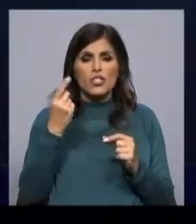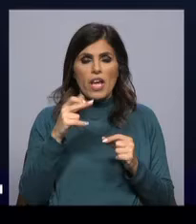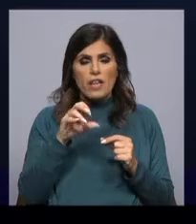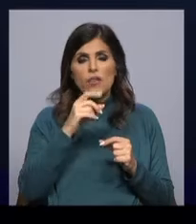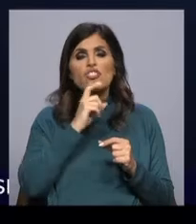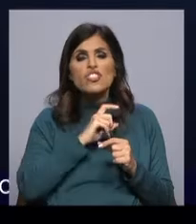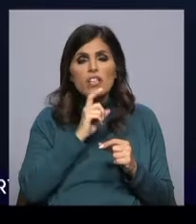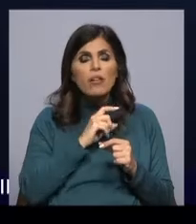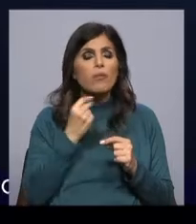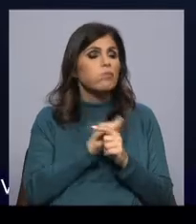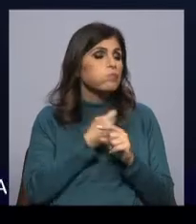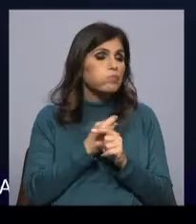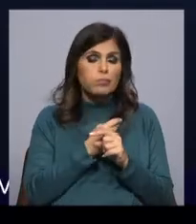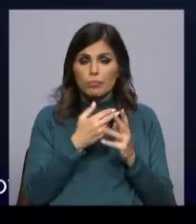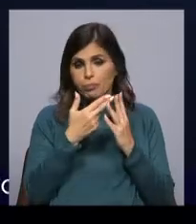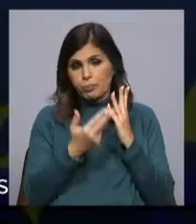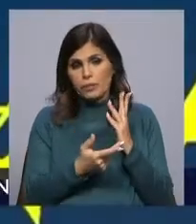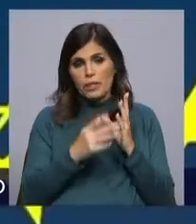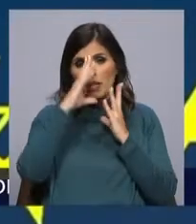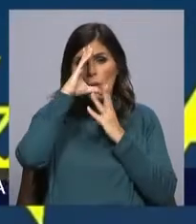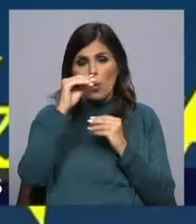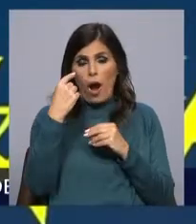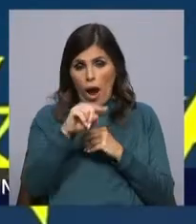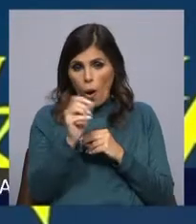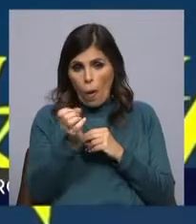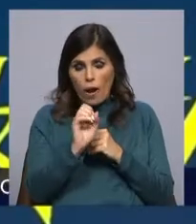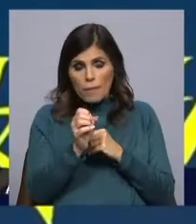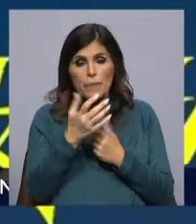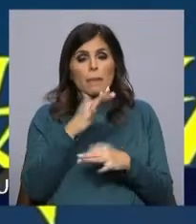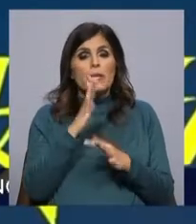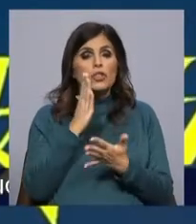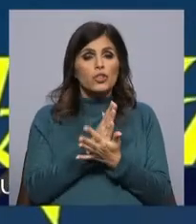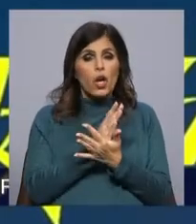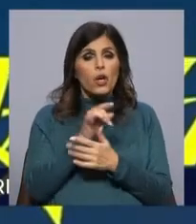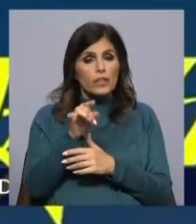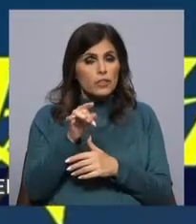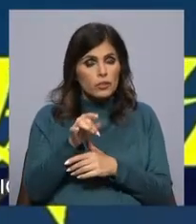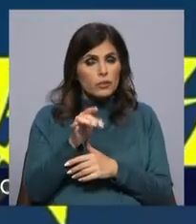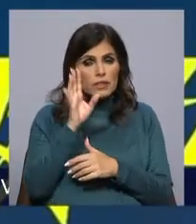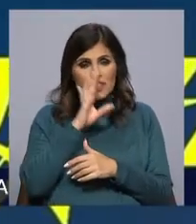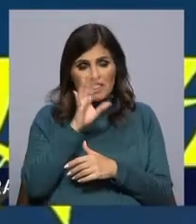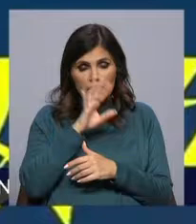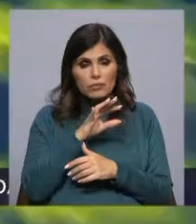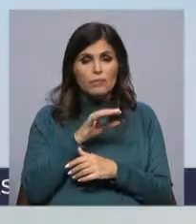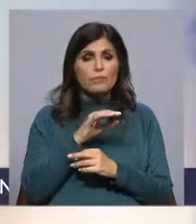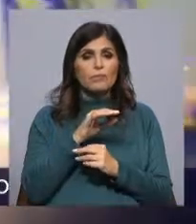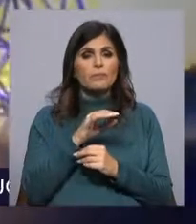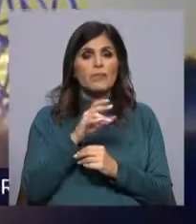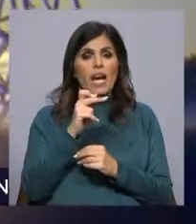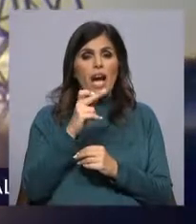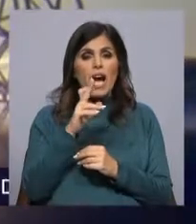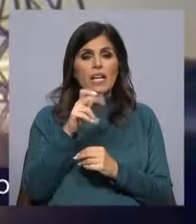elementos voláteis, precisamente na superfície da Lua. Mas lá está, só teremos estes CubeSats se porventura a Artemis